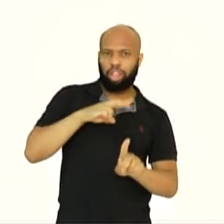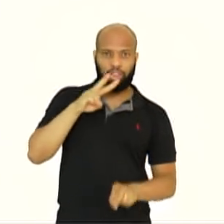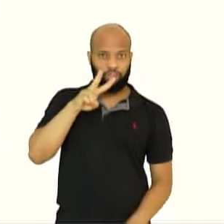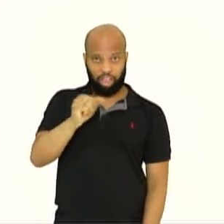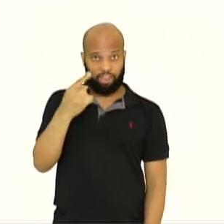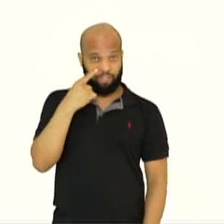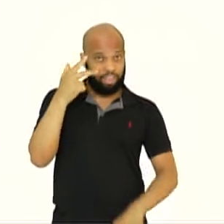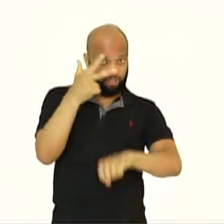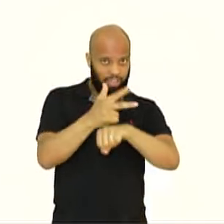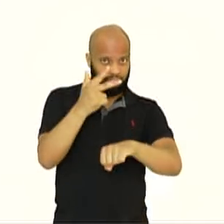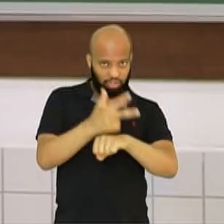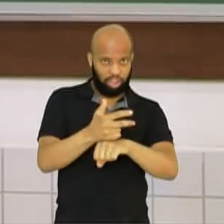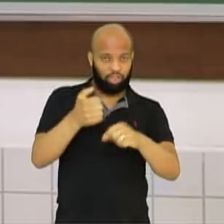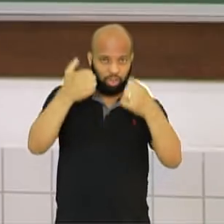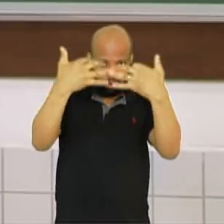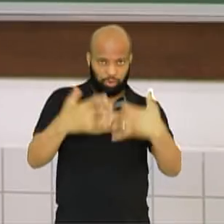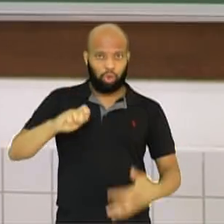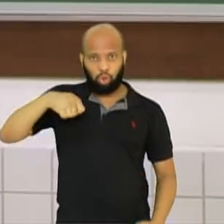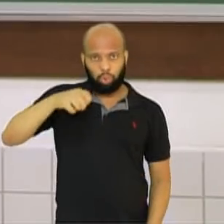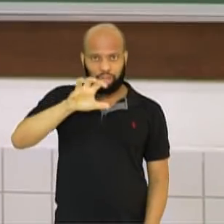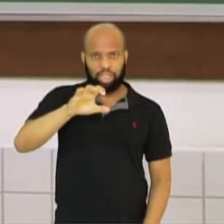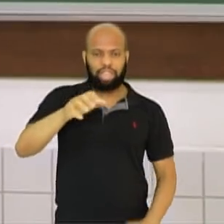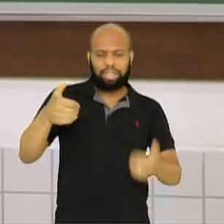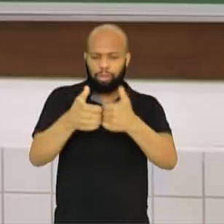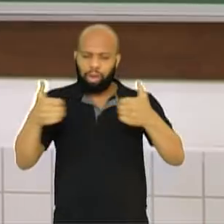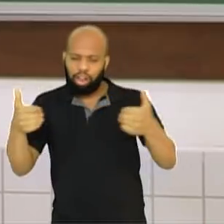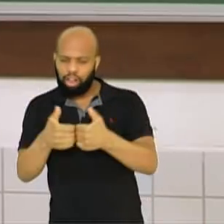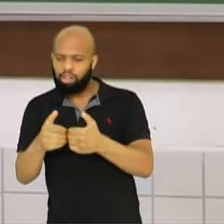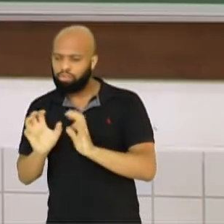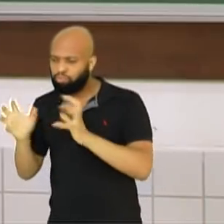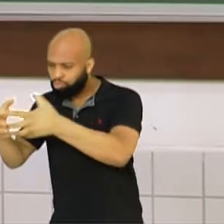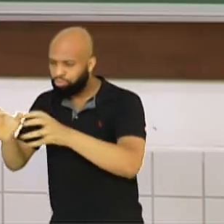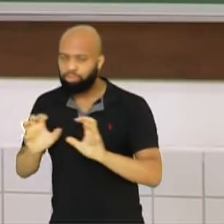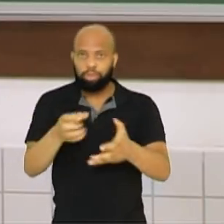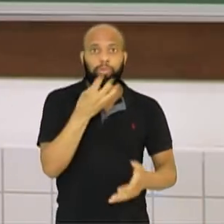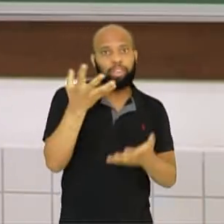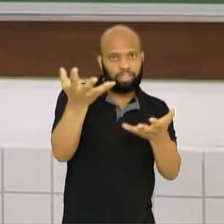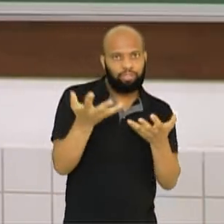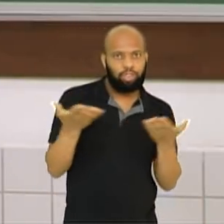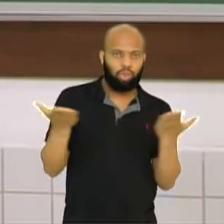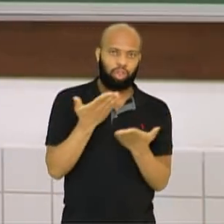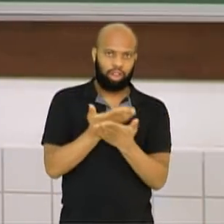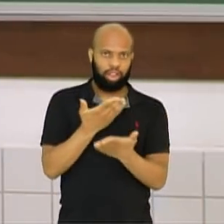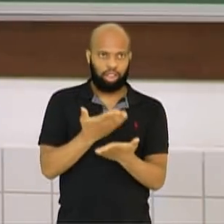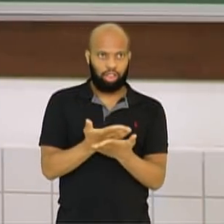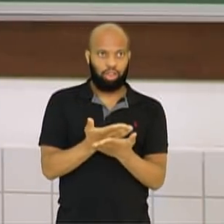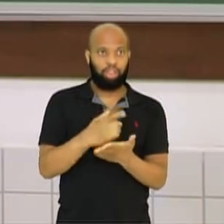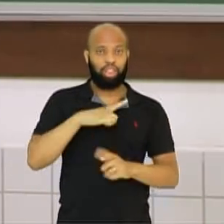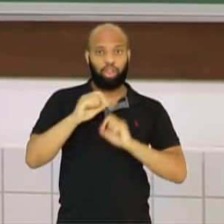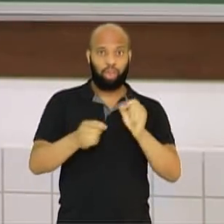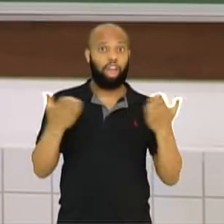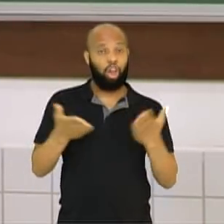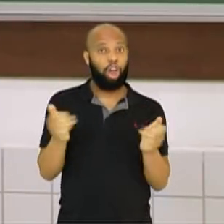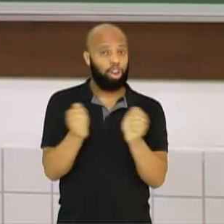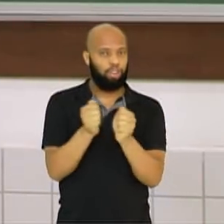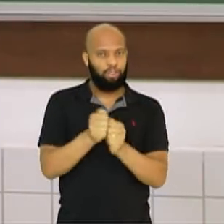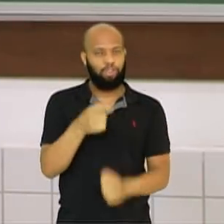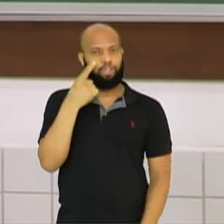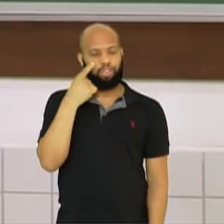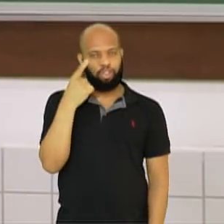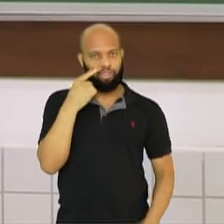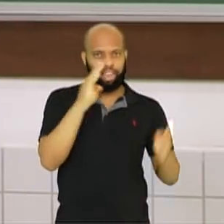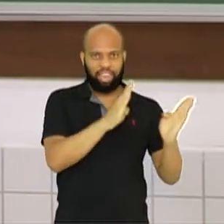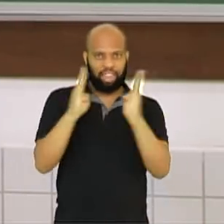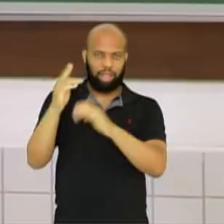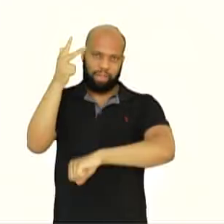professor Roberto comentou um pouquinho lá sobre essa divisão. Sejam todos bem-vindos para essa aula aí, convidadíssimos para nós participarmos mais dessa